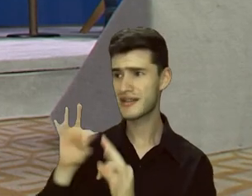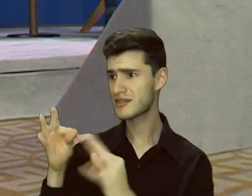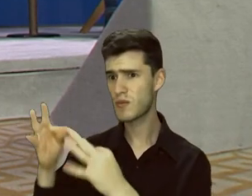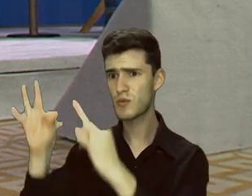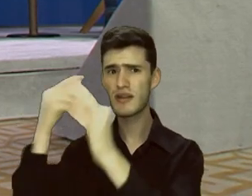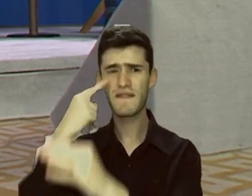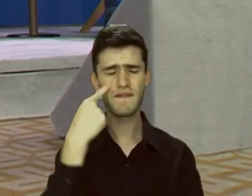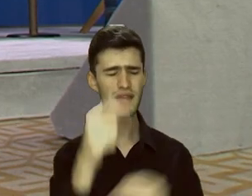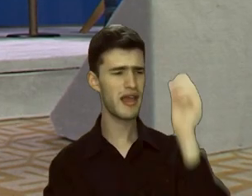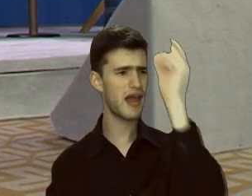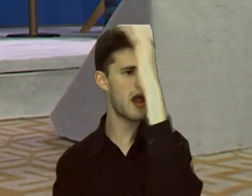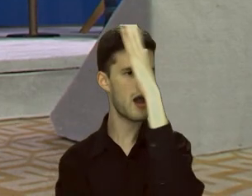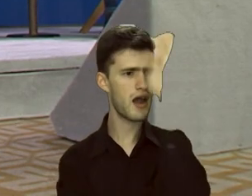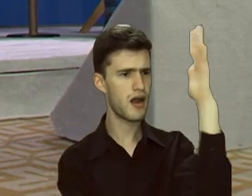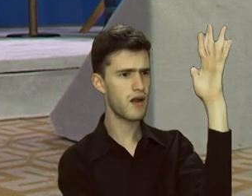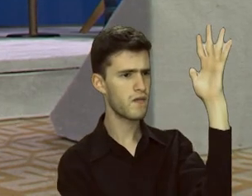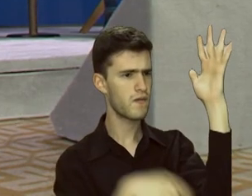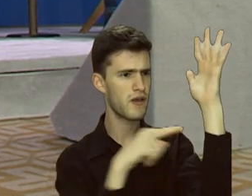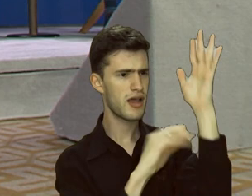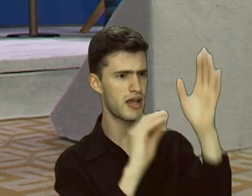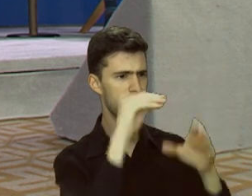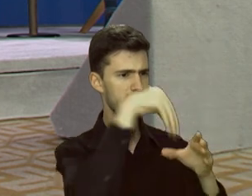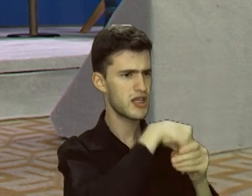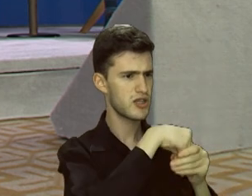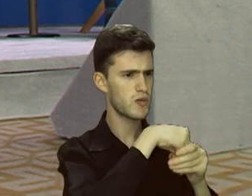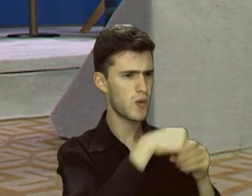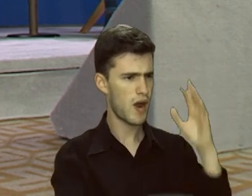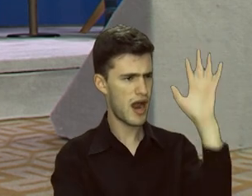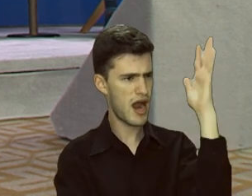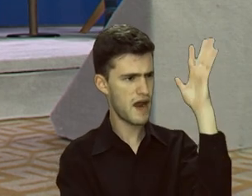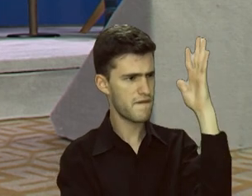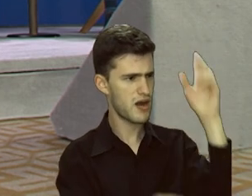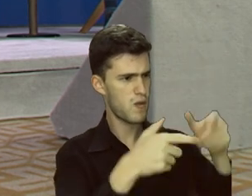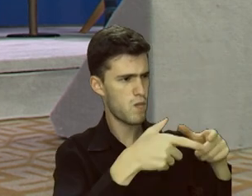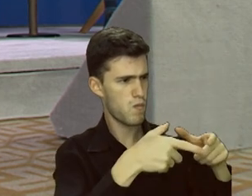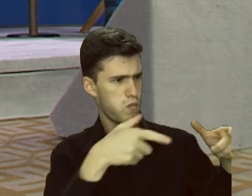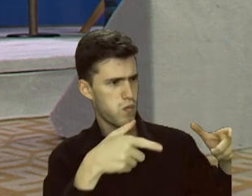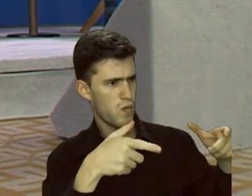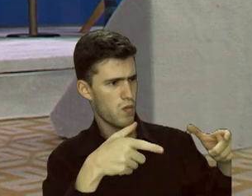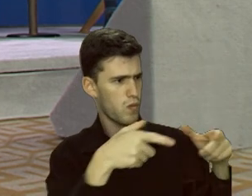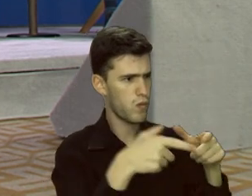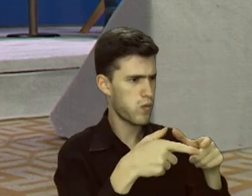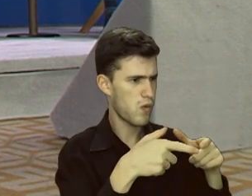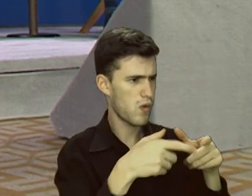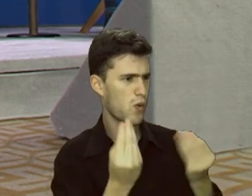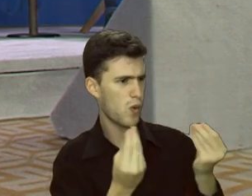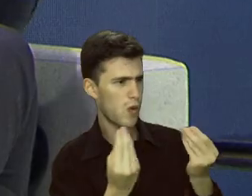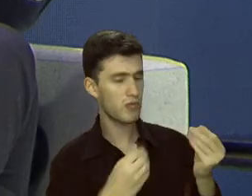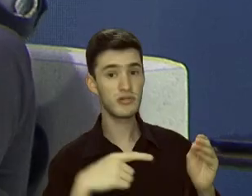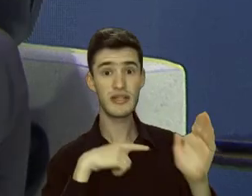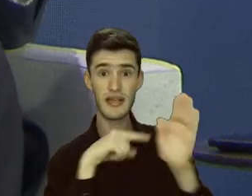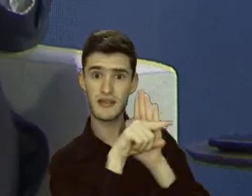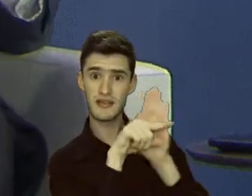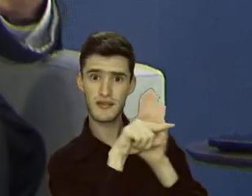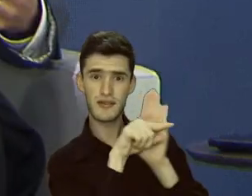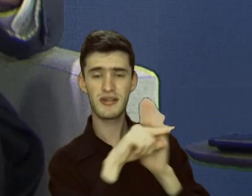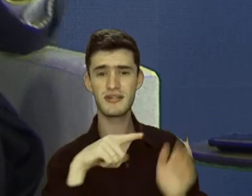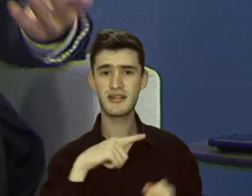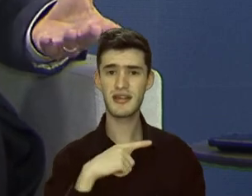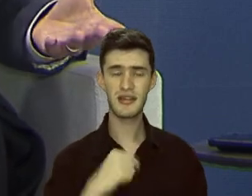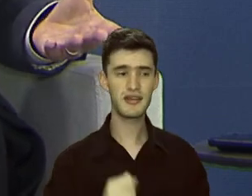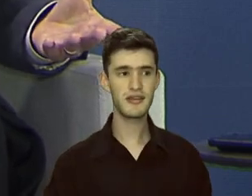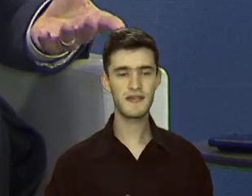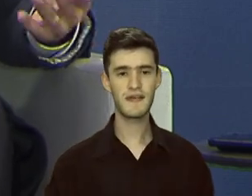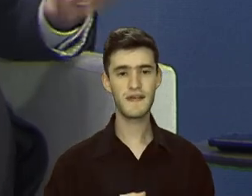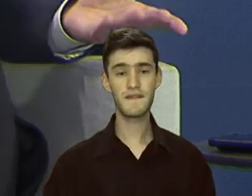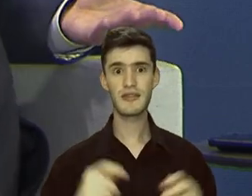né quando a árvore engordou quando ela gerou de carbono ela engordou em um ano tanto de carbono não tem ainda um projeto